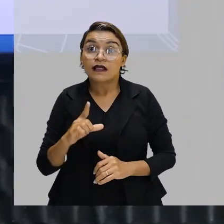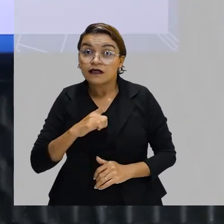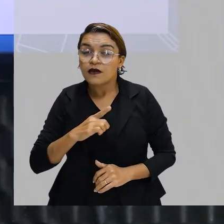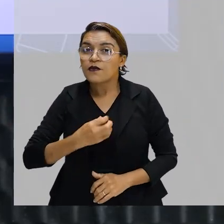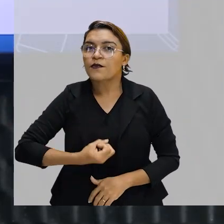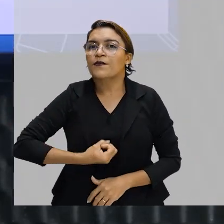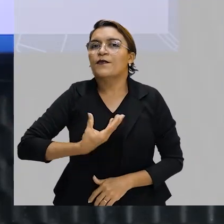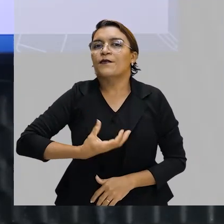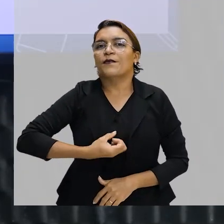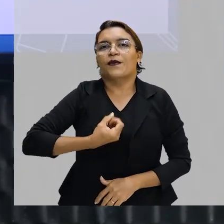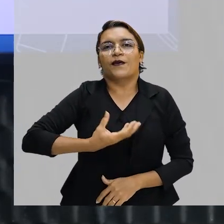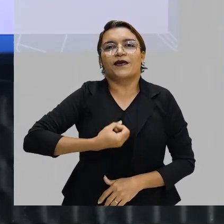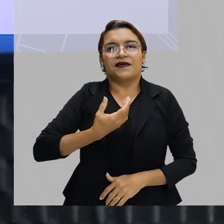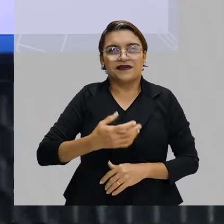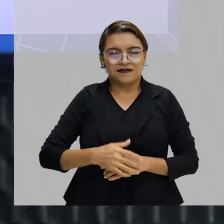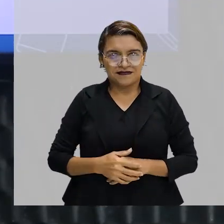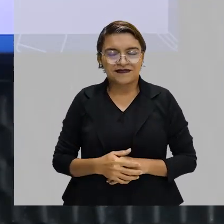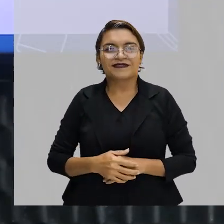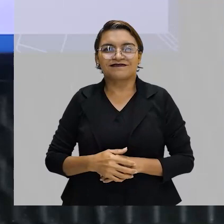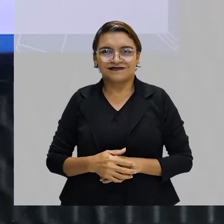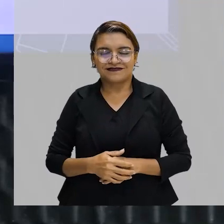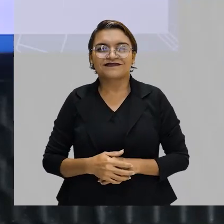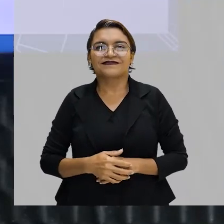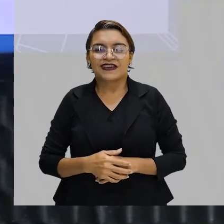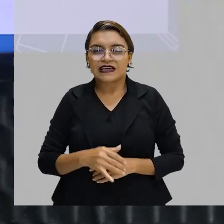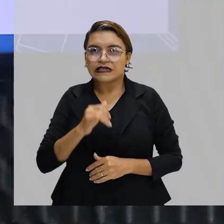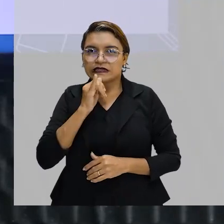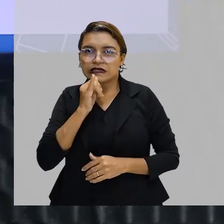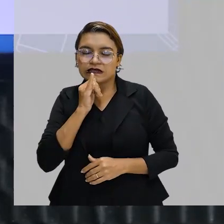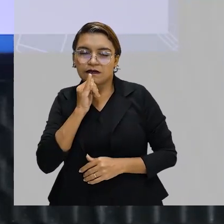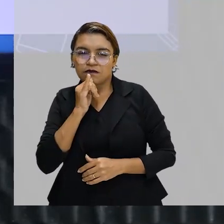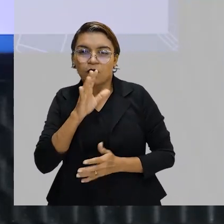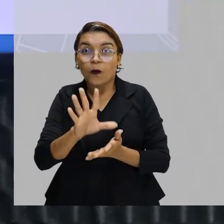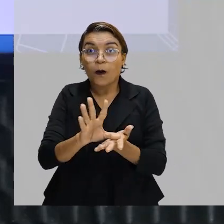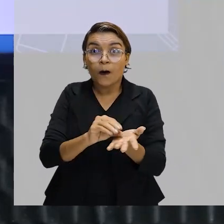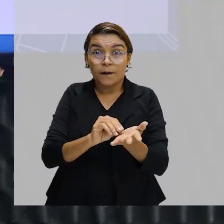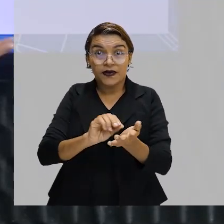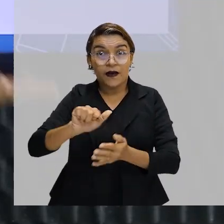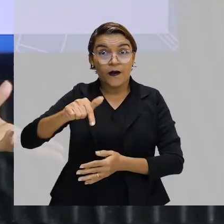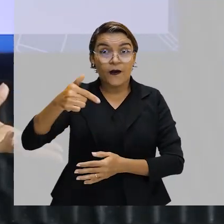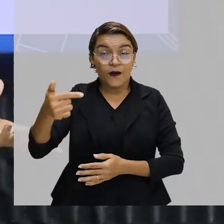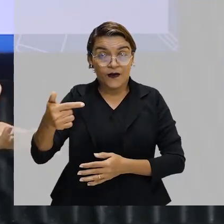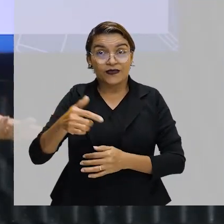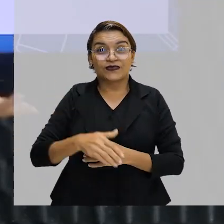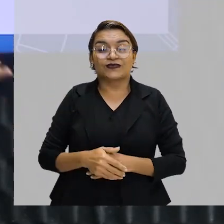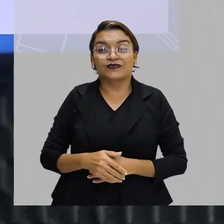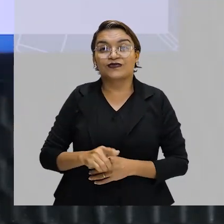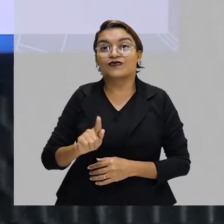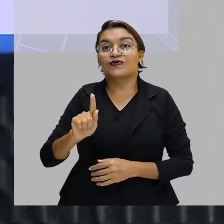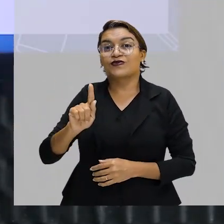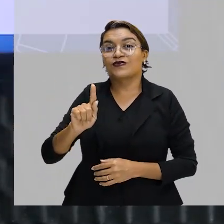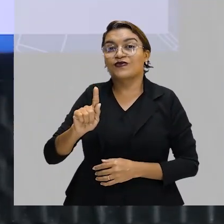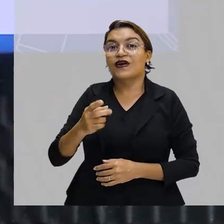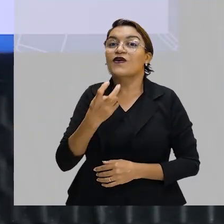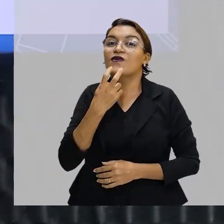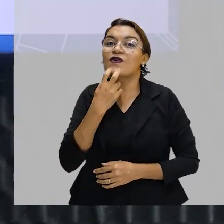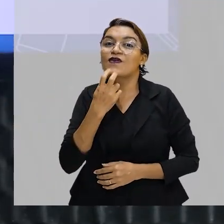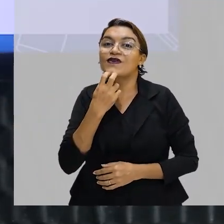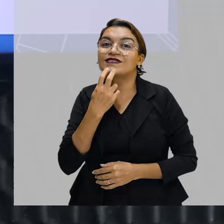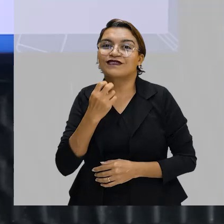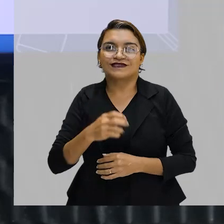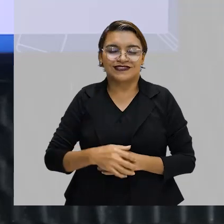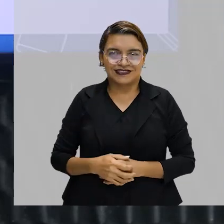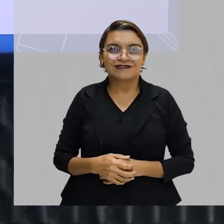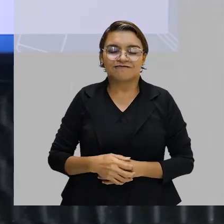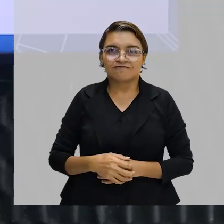poema, né, uma ode construída sobre outra, uma paródia do Gonçalves Dias. Ele está falando de que